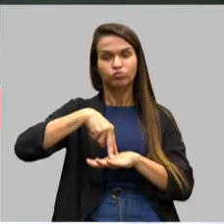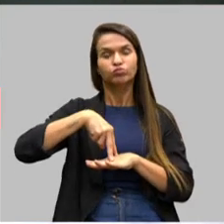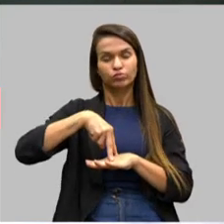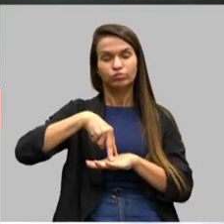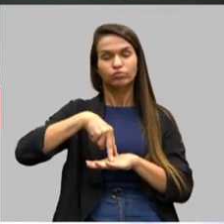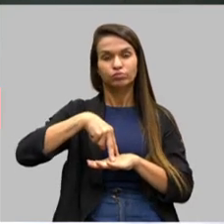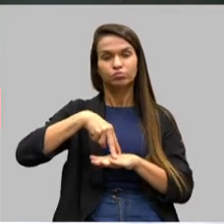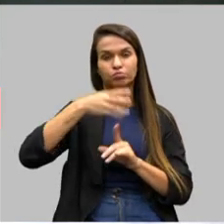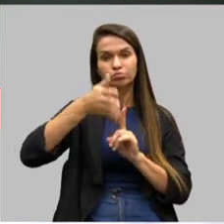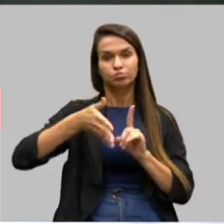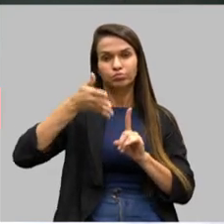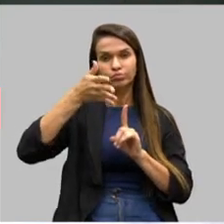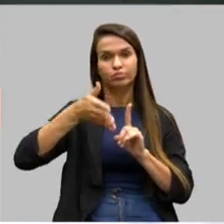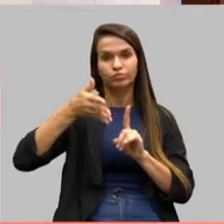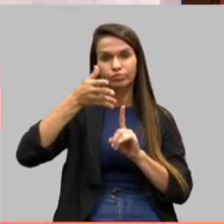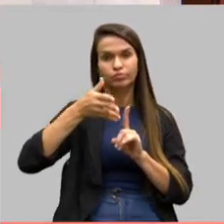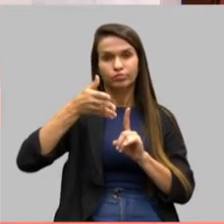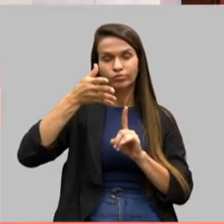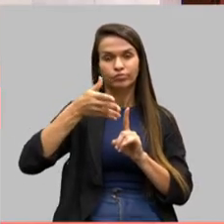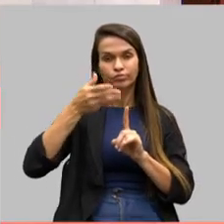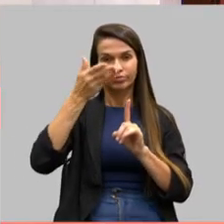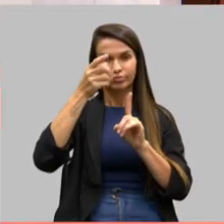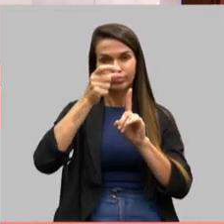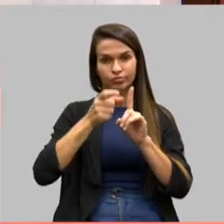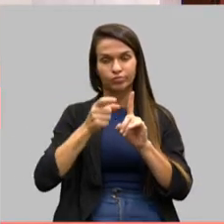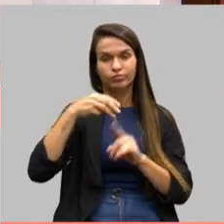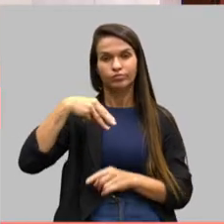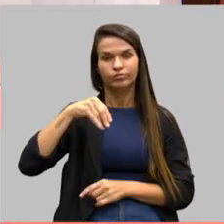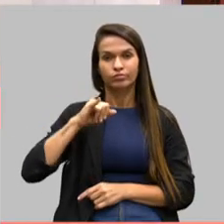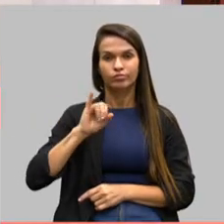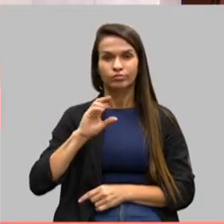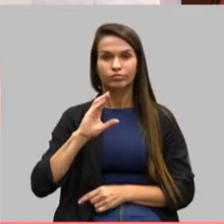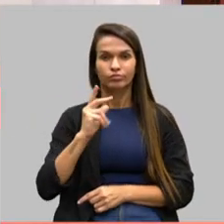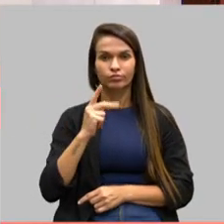palavra, senhora Michele.